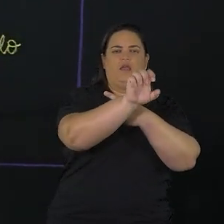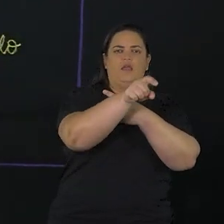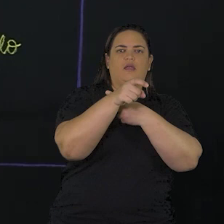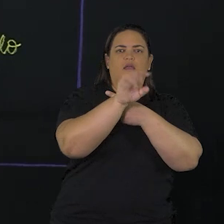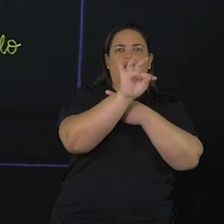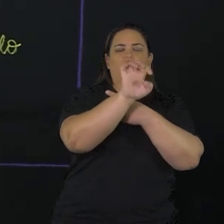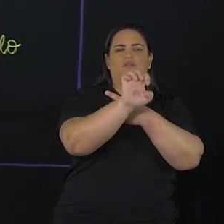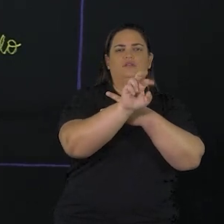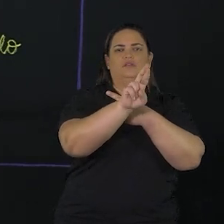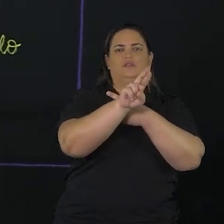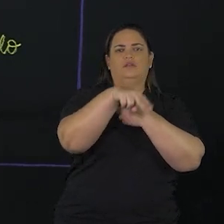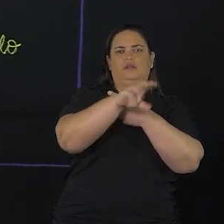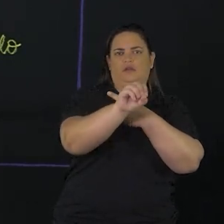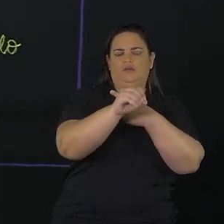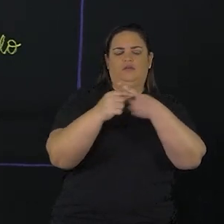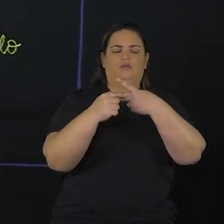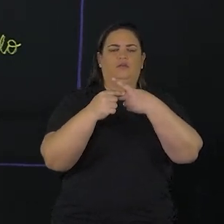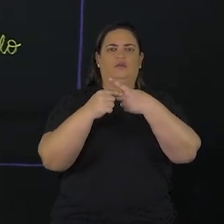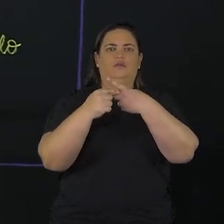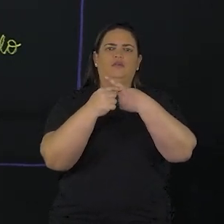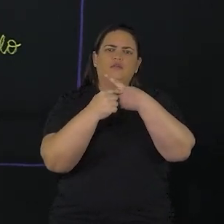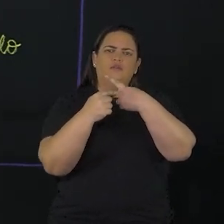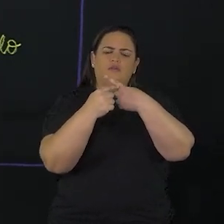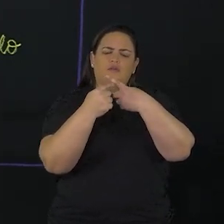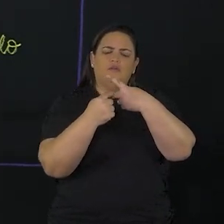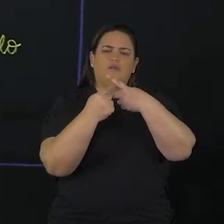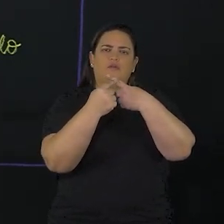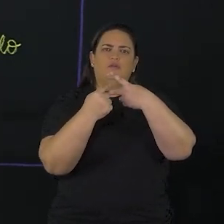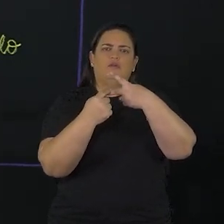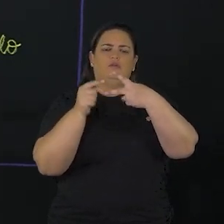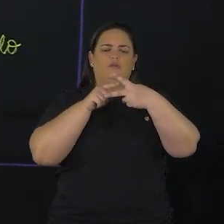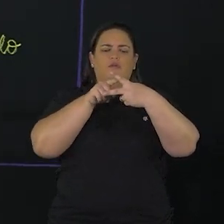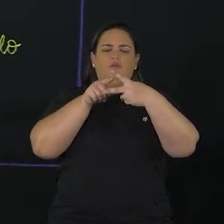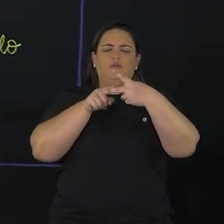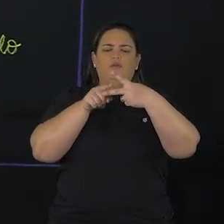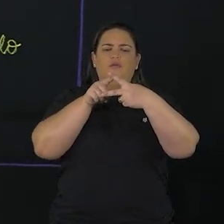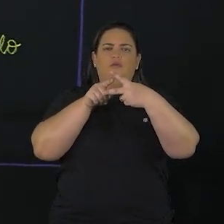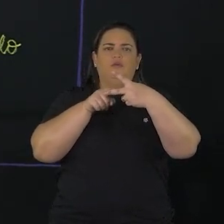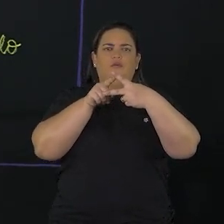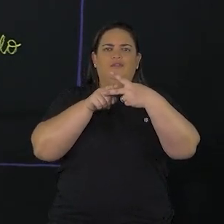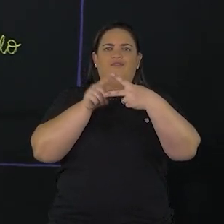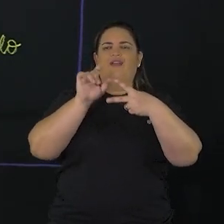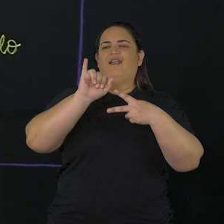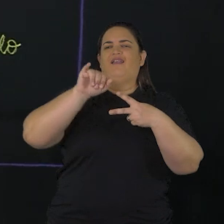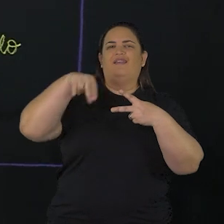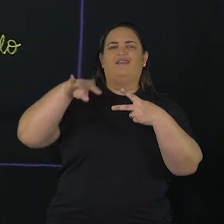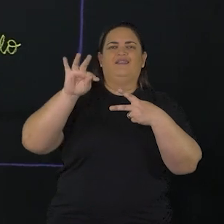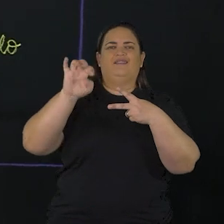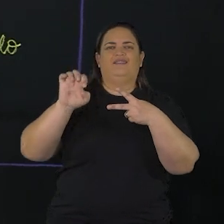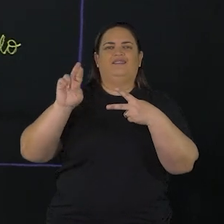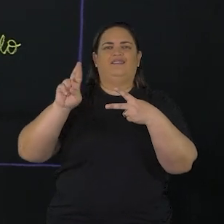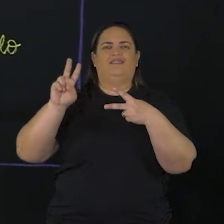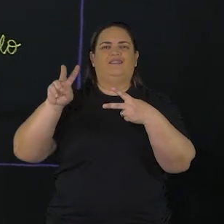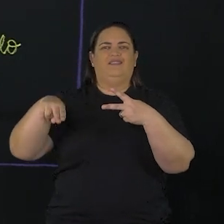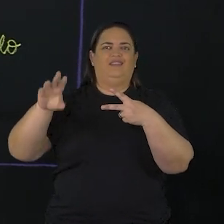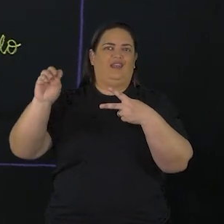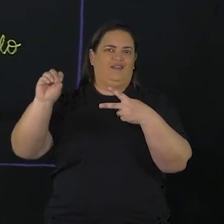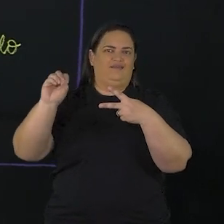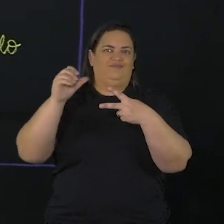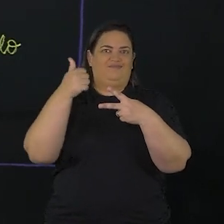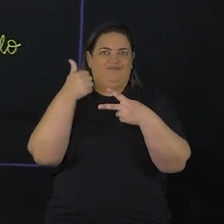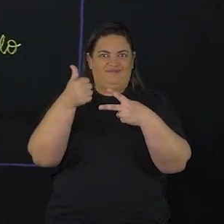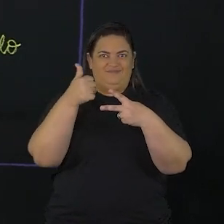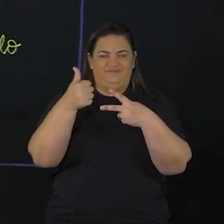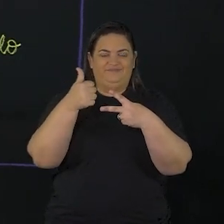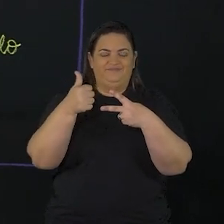ângulo interno, reparem que o interior dele, ele pertence ou ele está entre as duas semirretas, tá